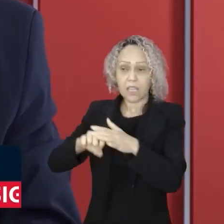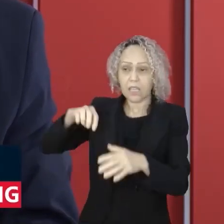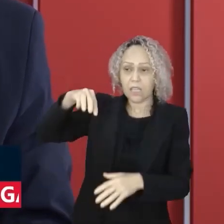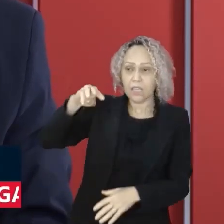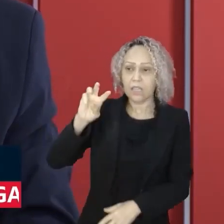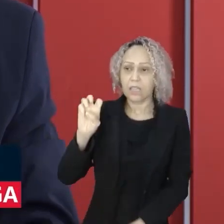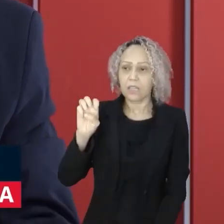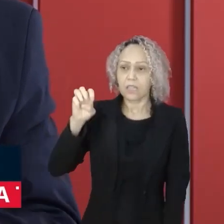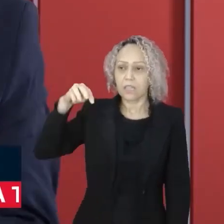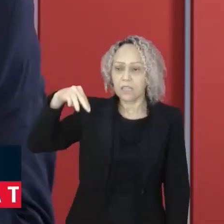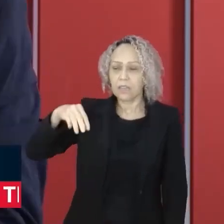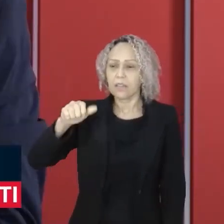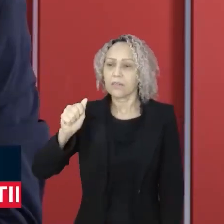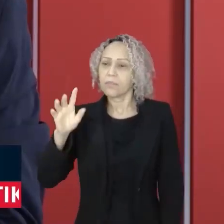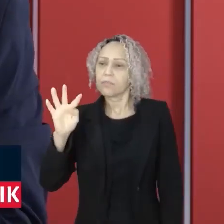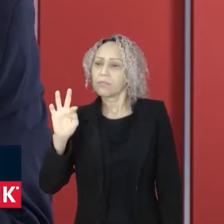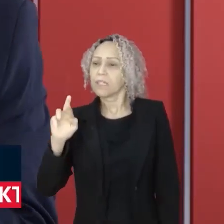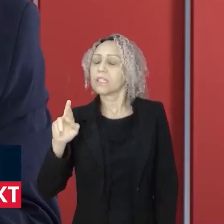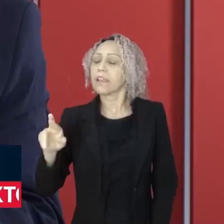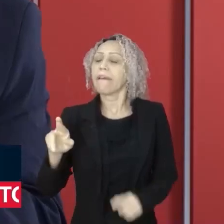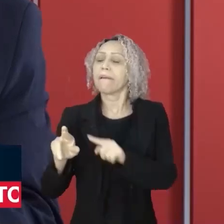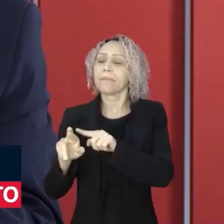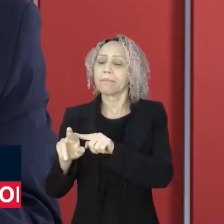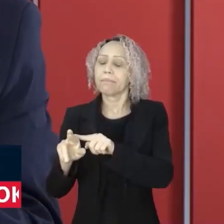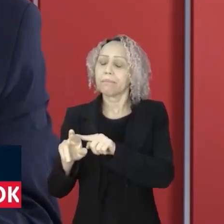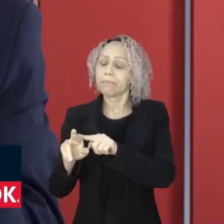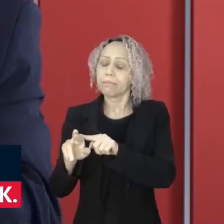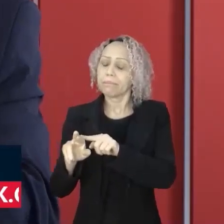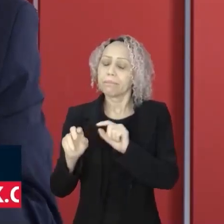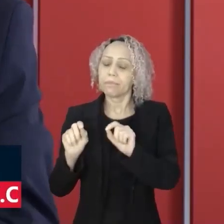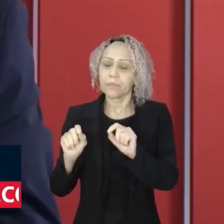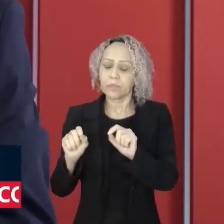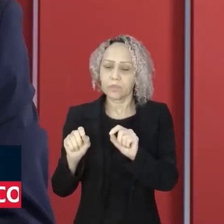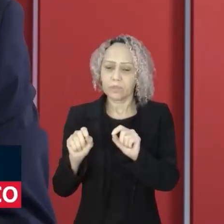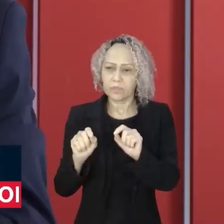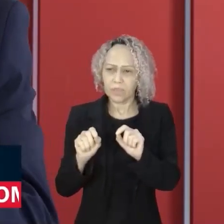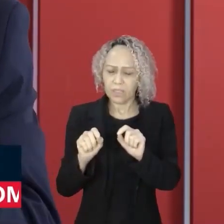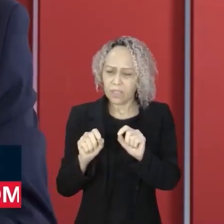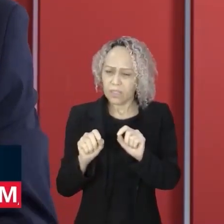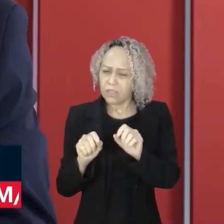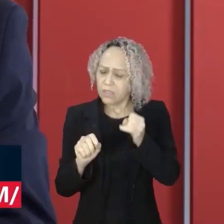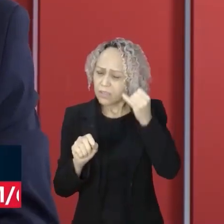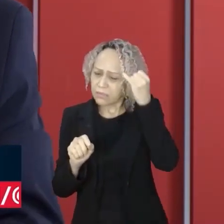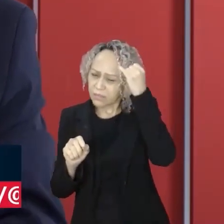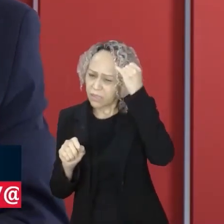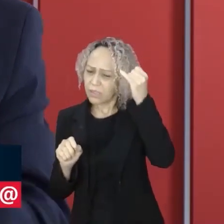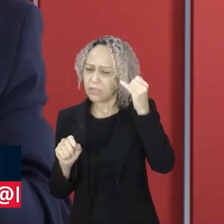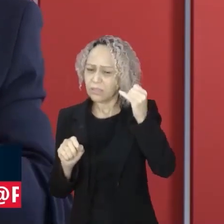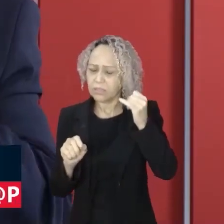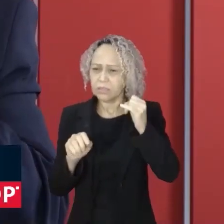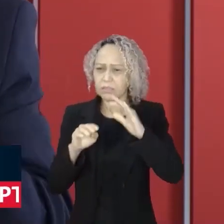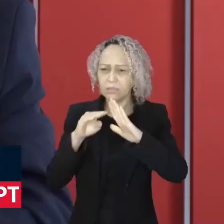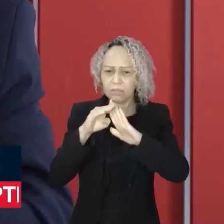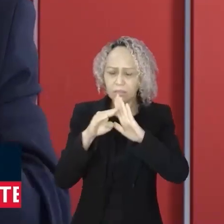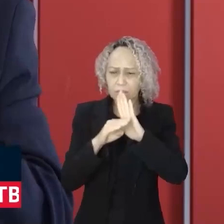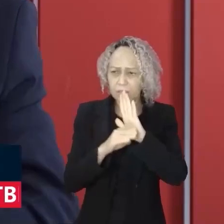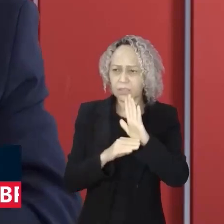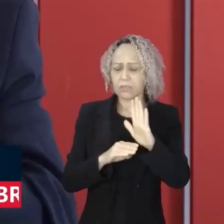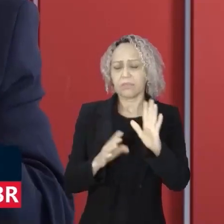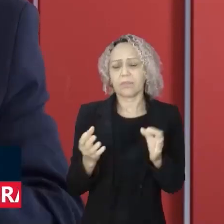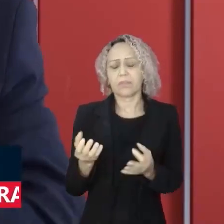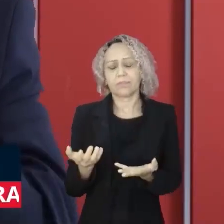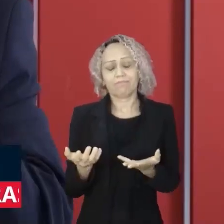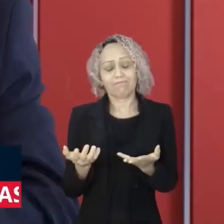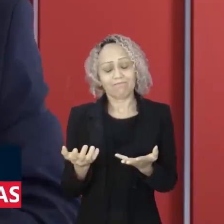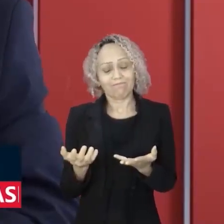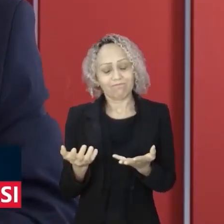nossa gente. Então essa ideia, né, de que esse plano seja realmente vigoroso, com força, porque se tem uma coisa que